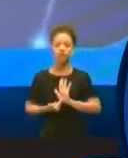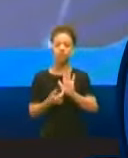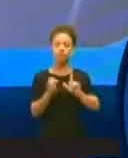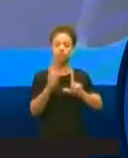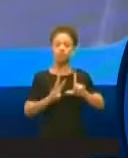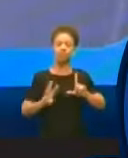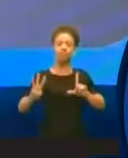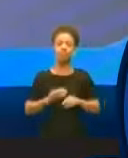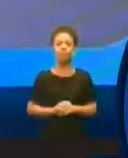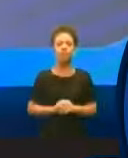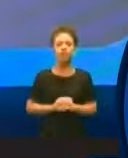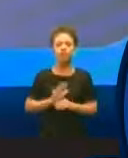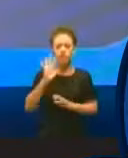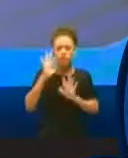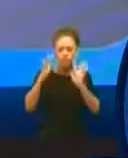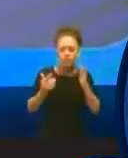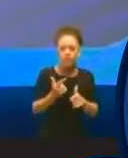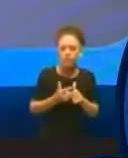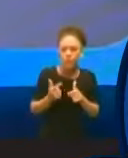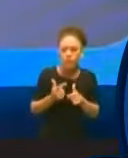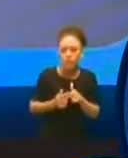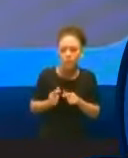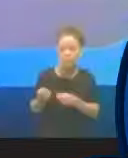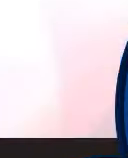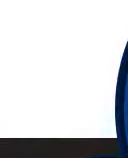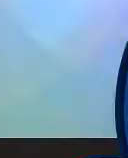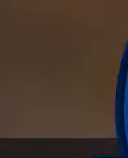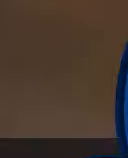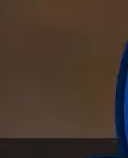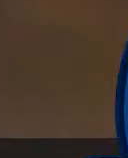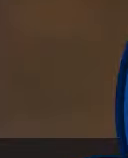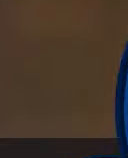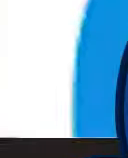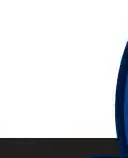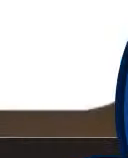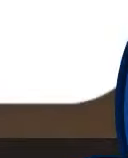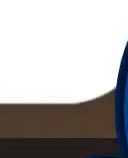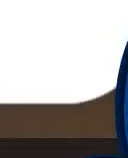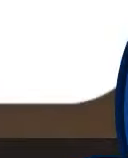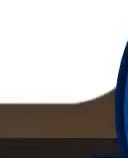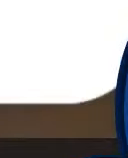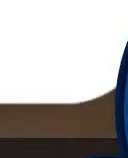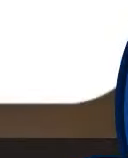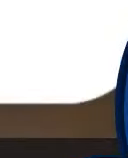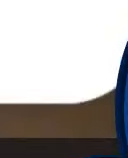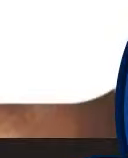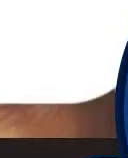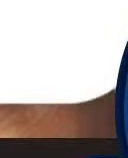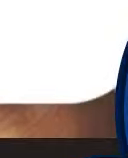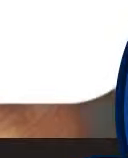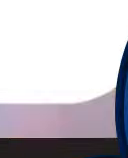Plataforma Via de Soluções Financeiras. Chega mais, André. Eles falaram um pouquinho de banco agora, mas estava cortado aqui na live.